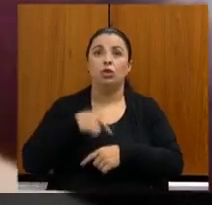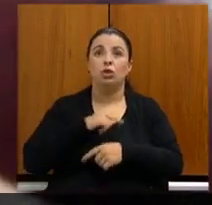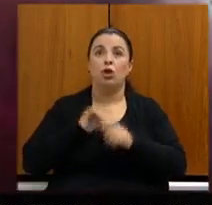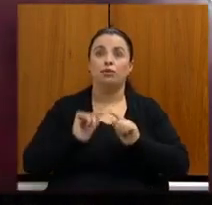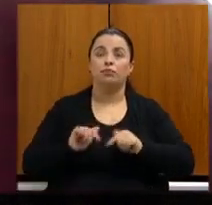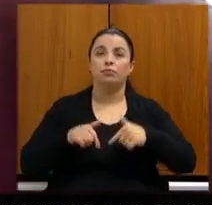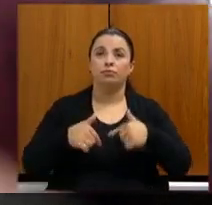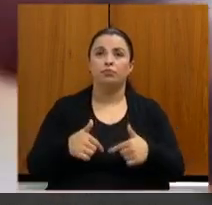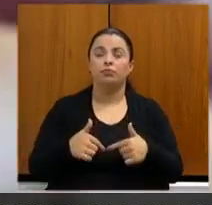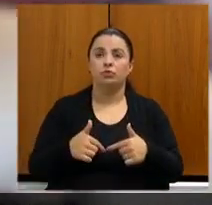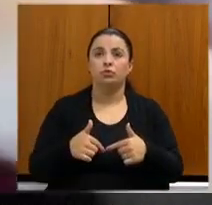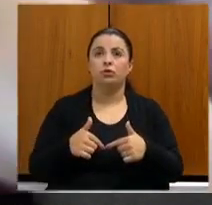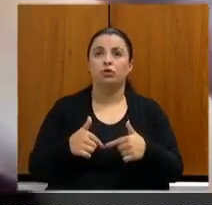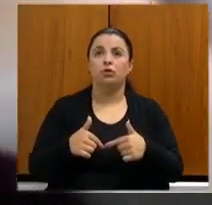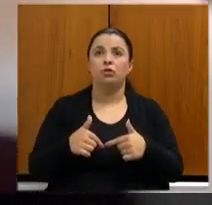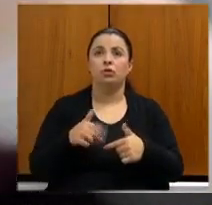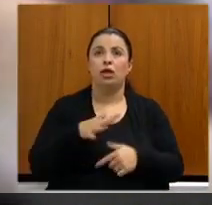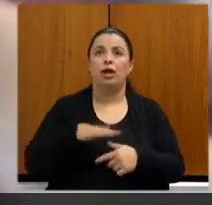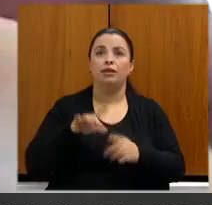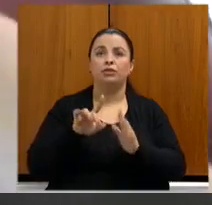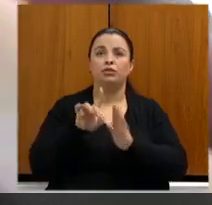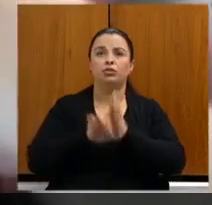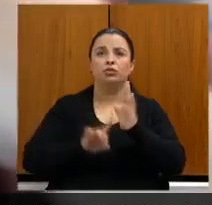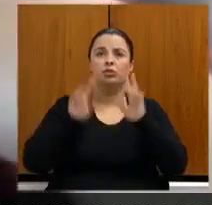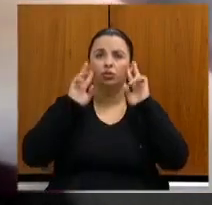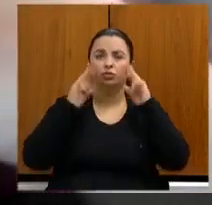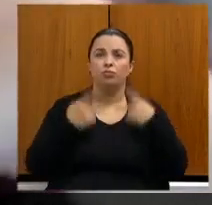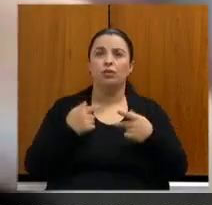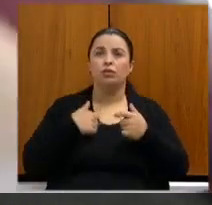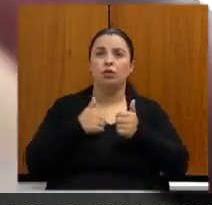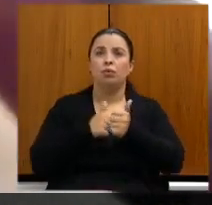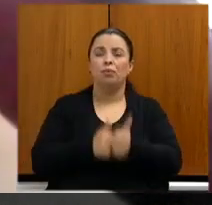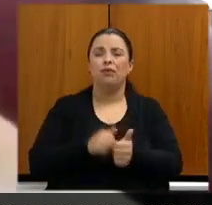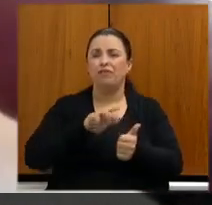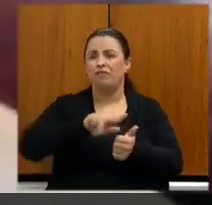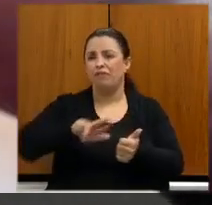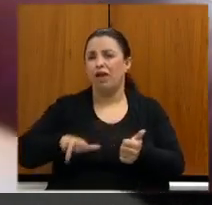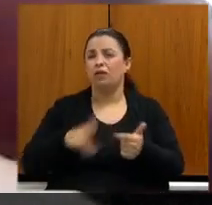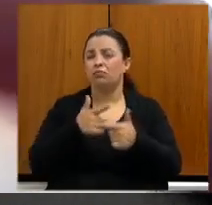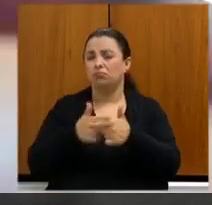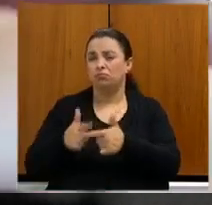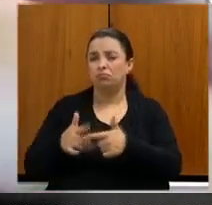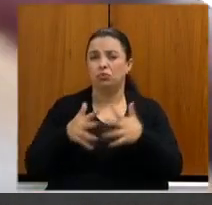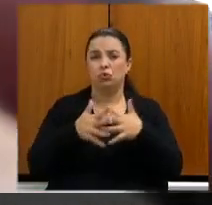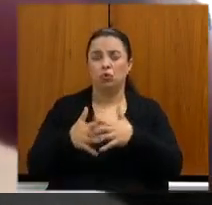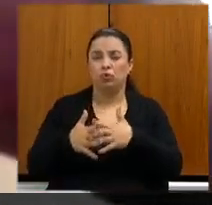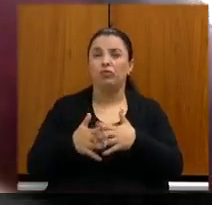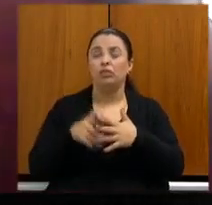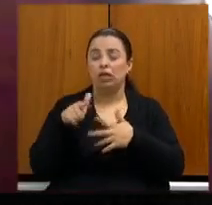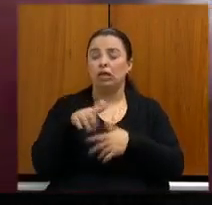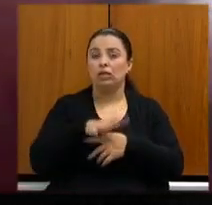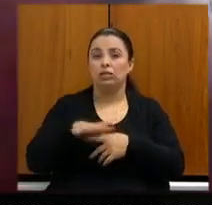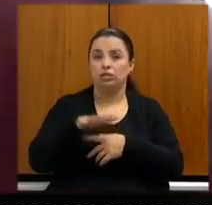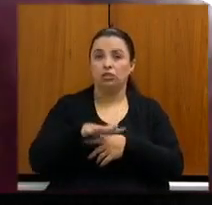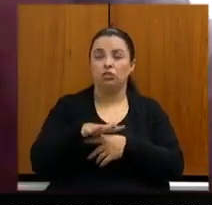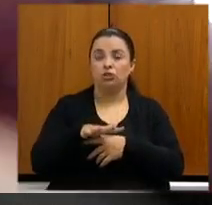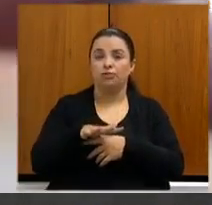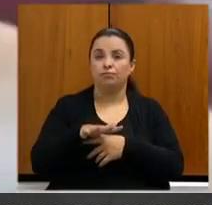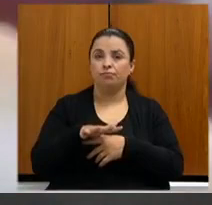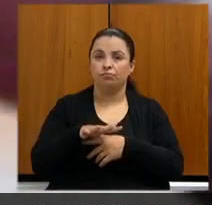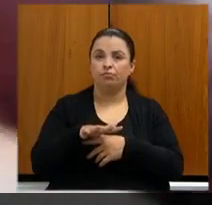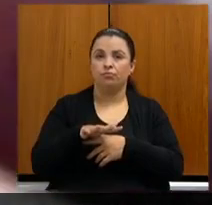proteção e promoção de direitos humanos acompanhamos uma diversidade de conflitos na nossa região a nossa área de atuação aqui é o norte de